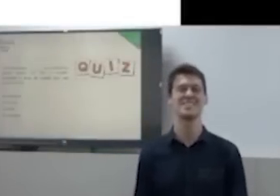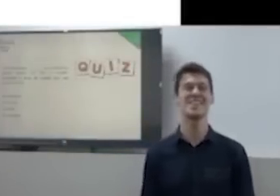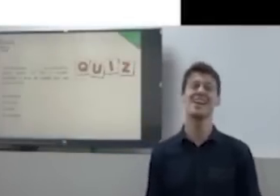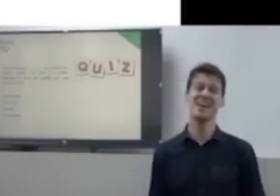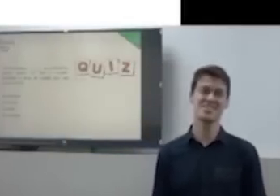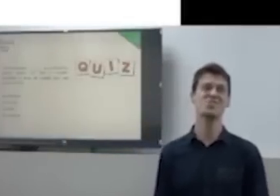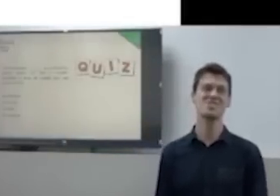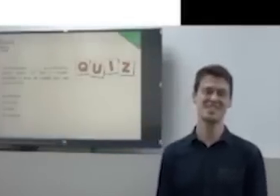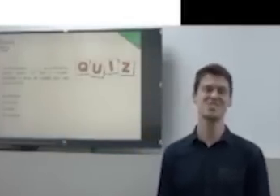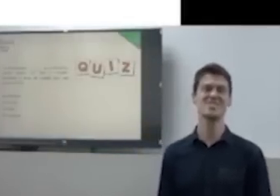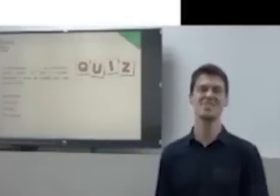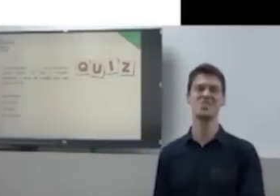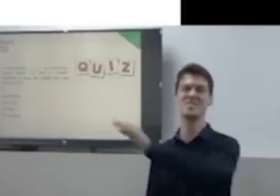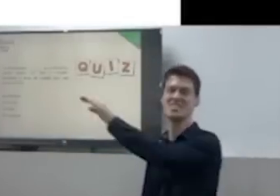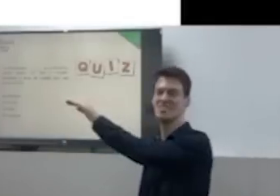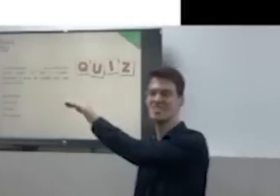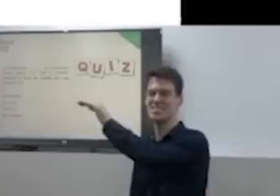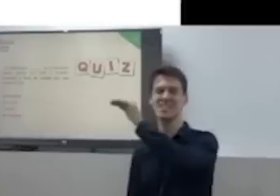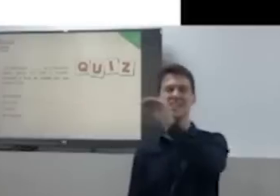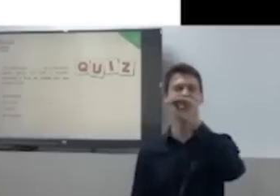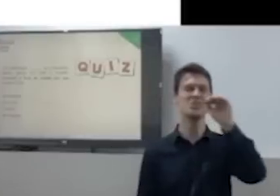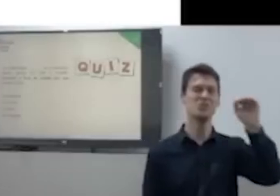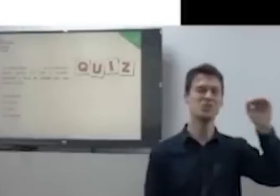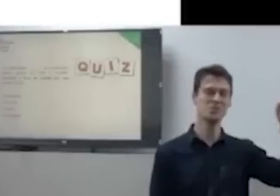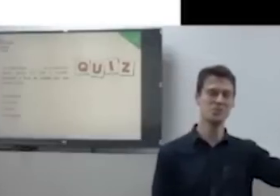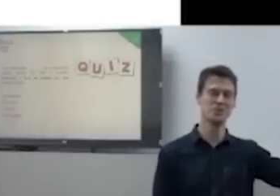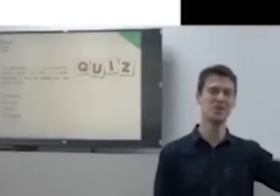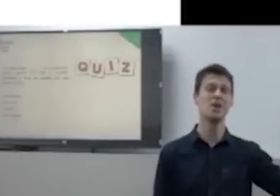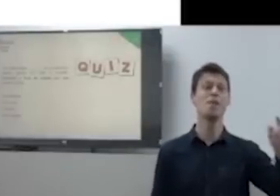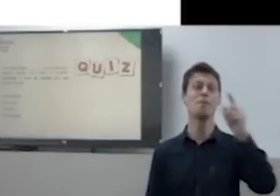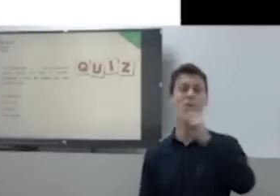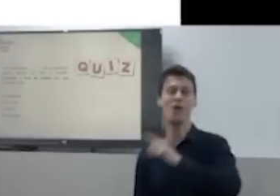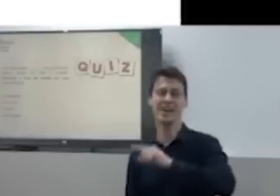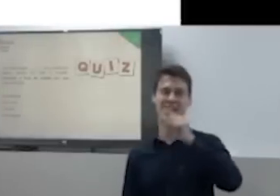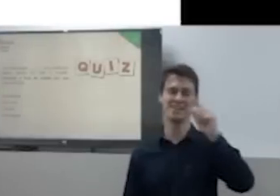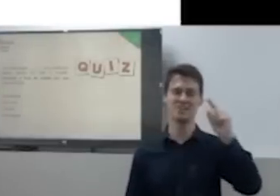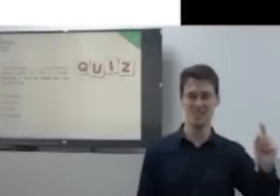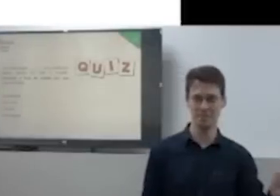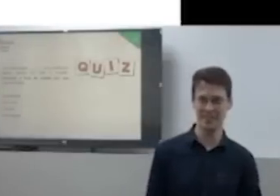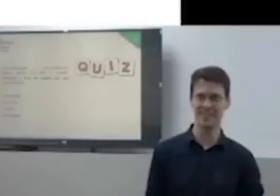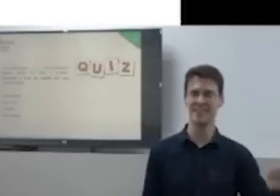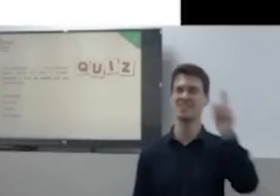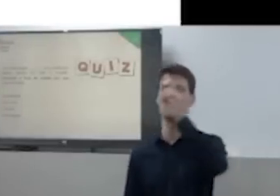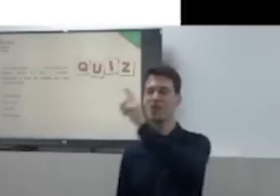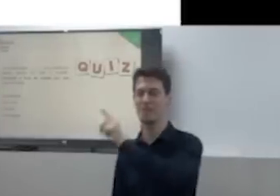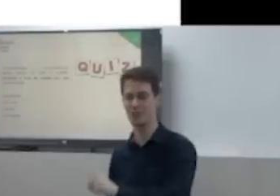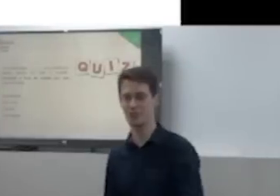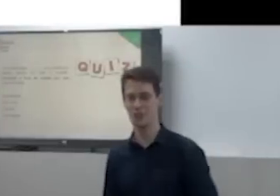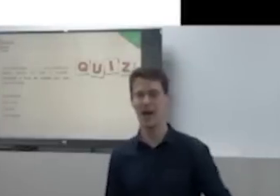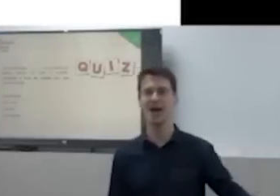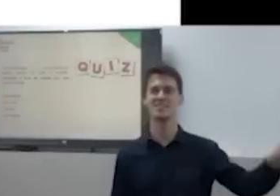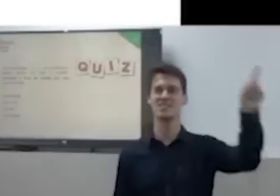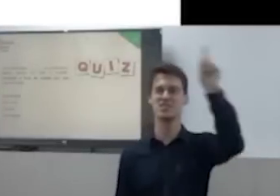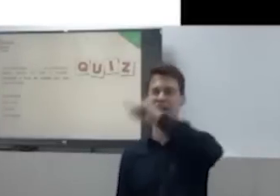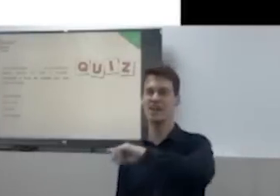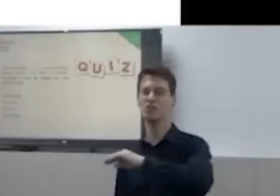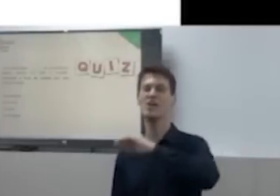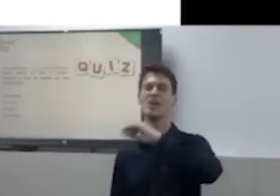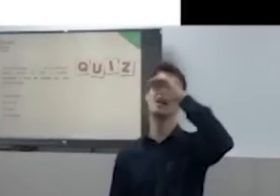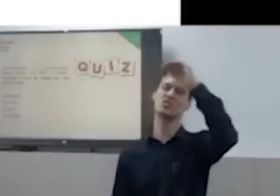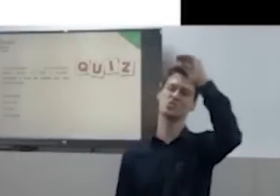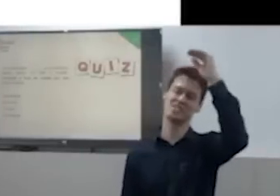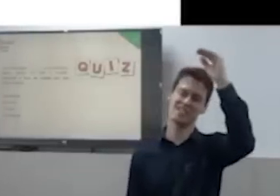para quem marcou a letra C, as constelações seriam visíveis em todo o mundo. Por ela não ser plana e ter um formato